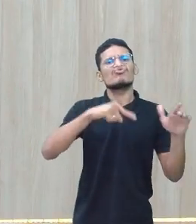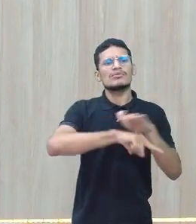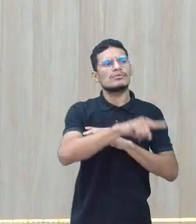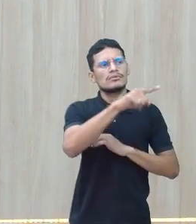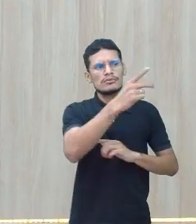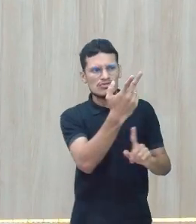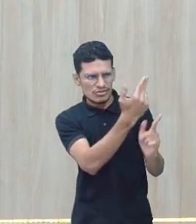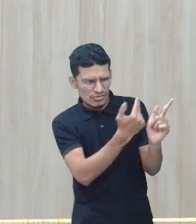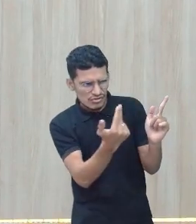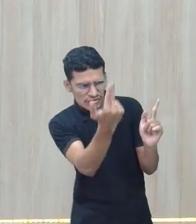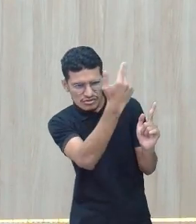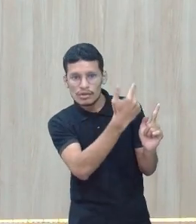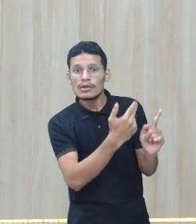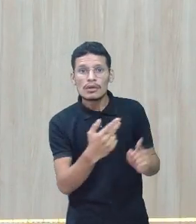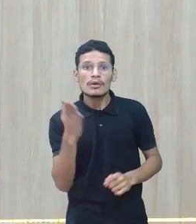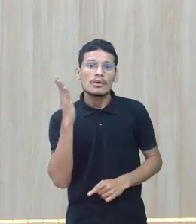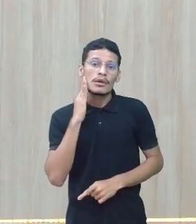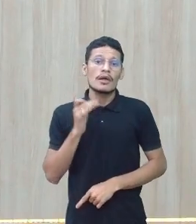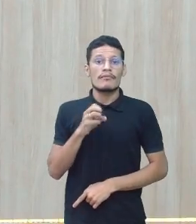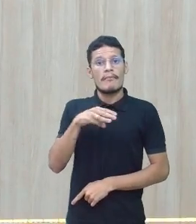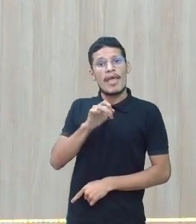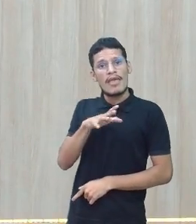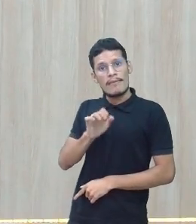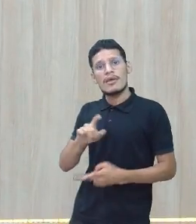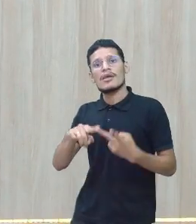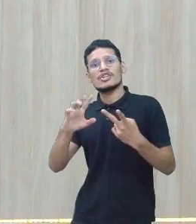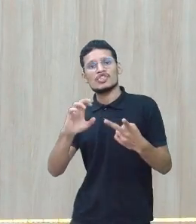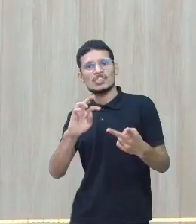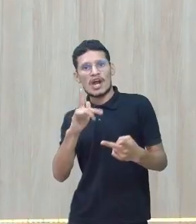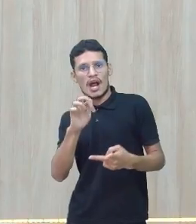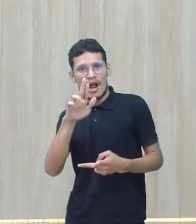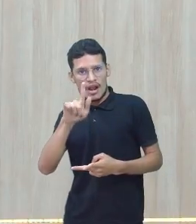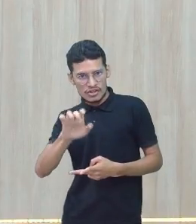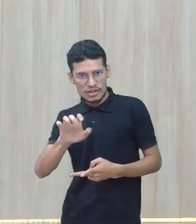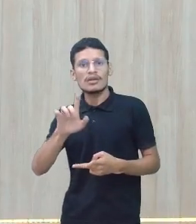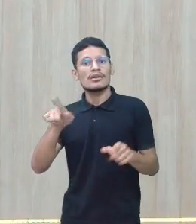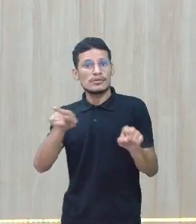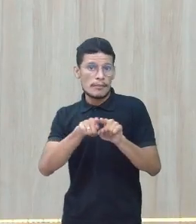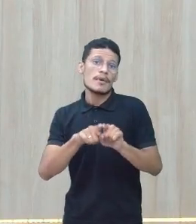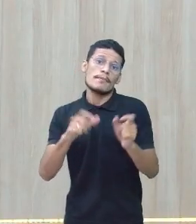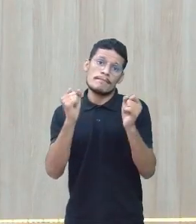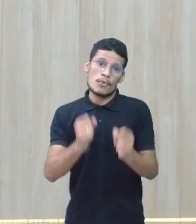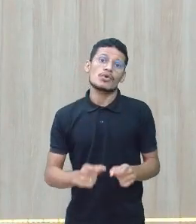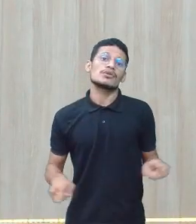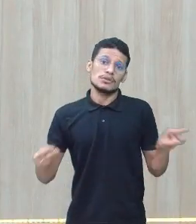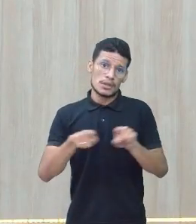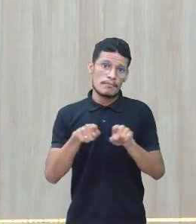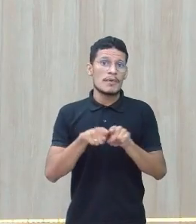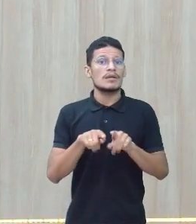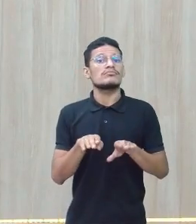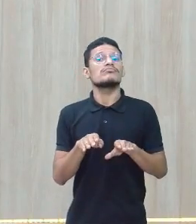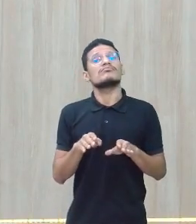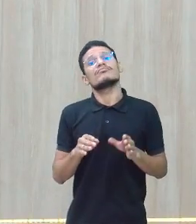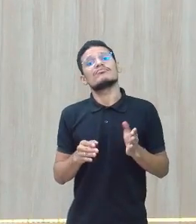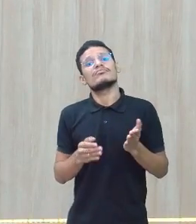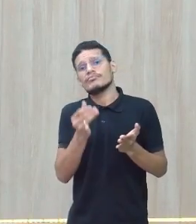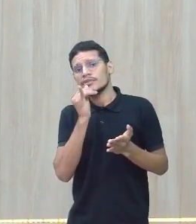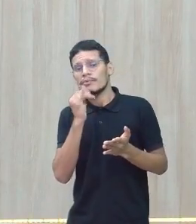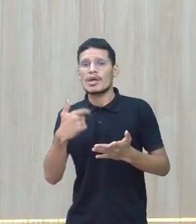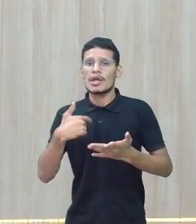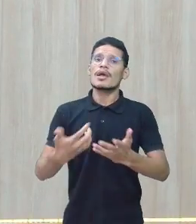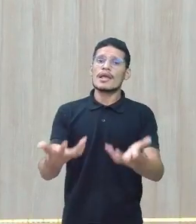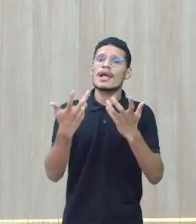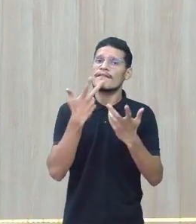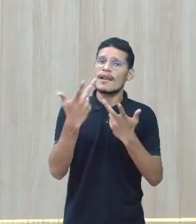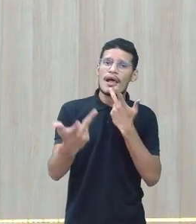no meme e na charge, com relação à linguagem, também pode-se fazer esse exagero do que eu estou querendo falar, através de